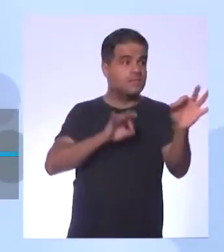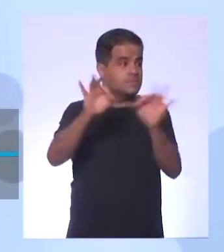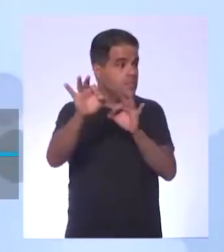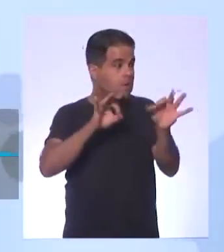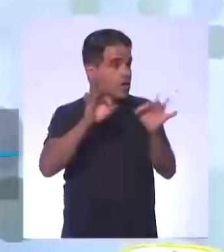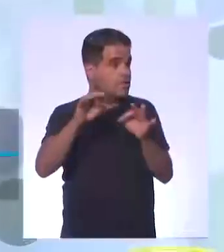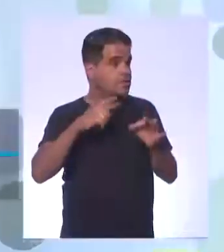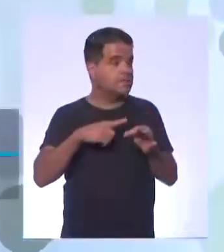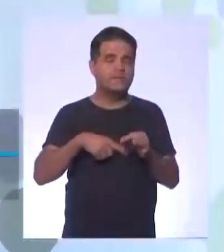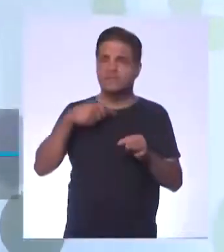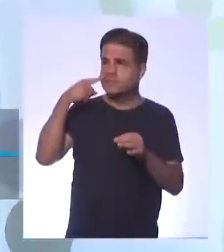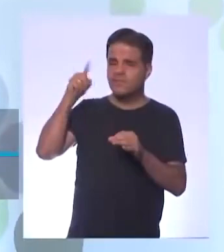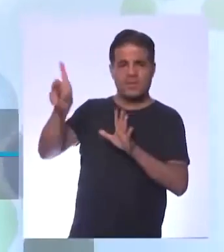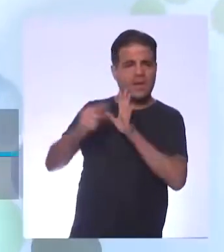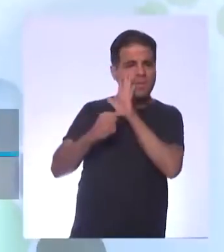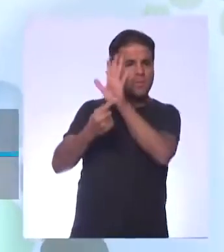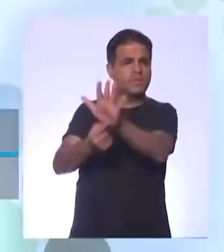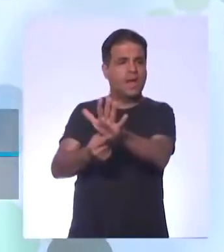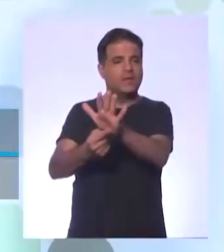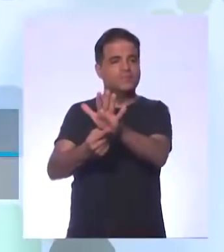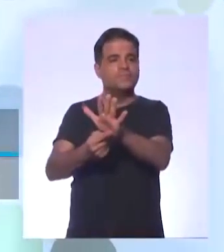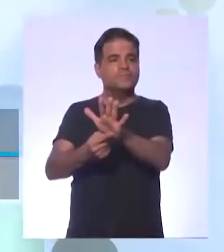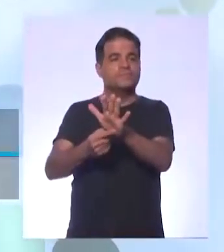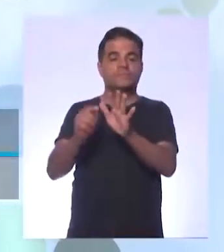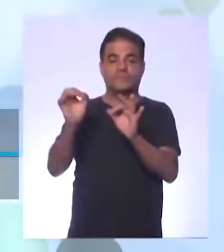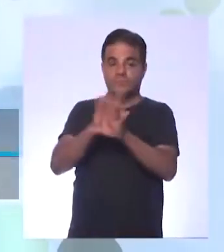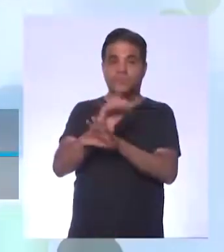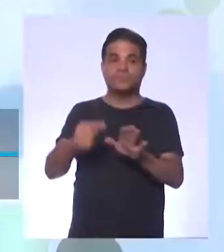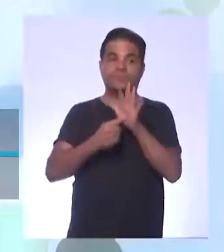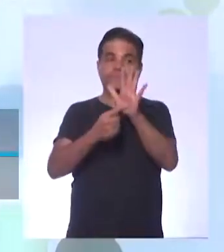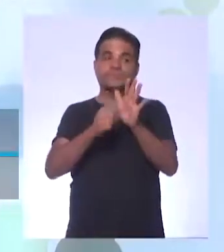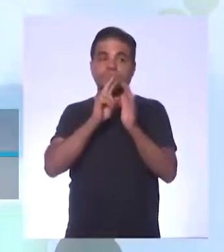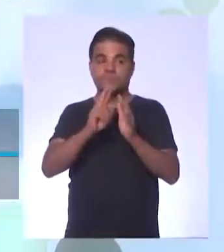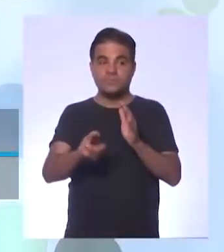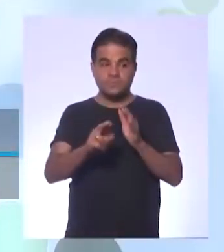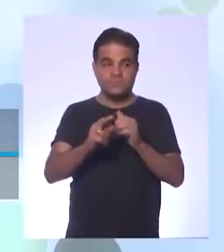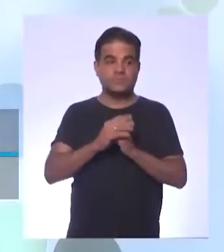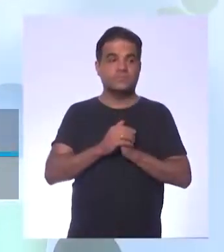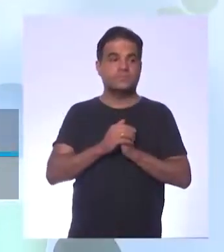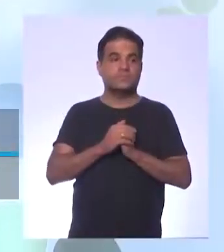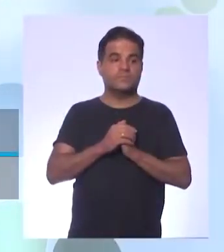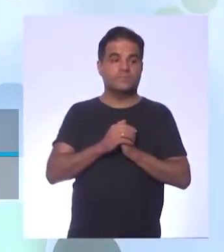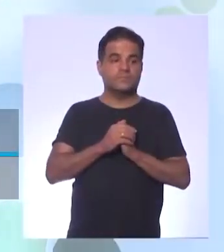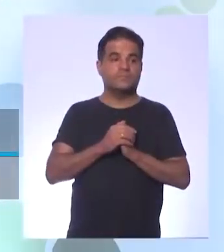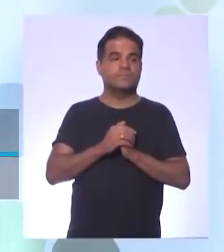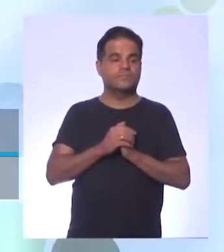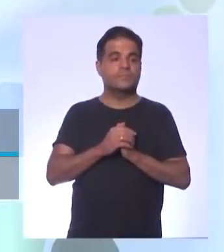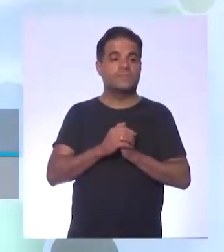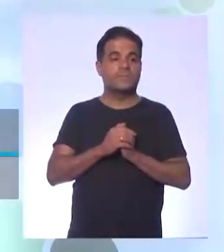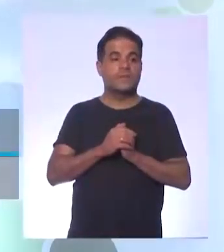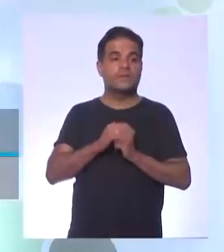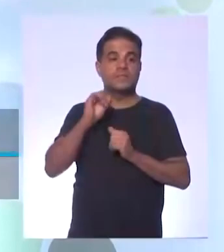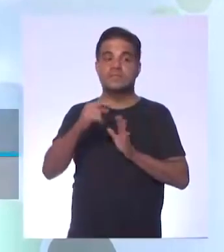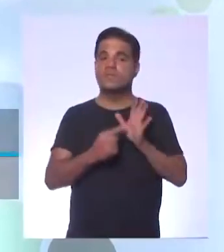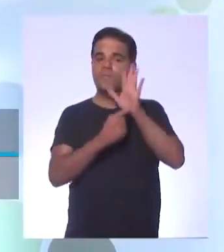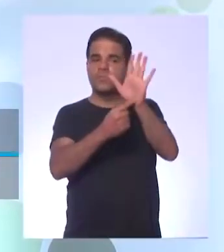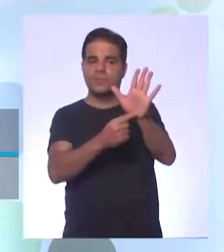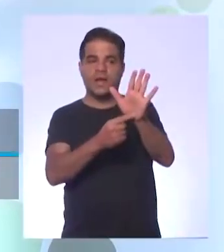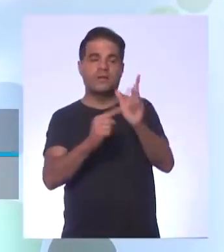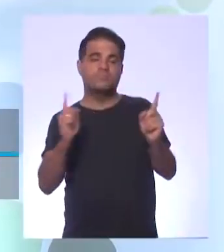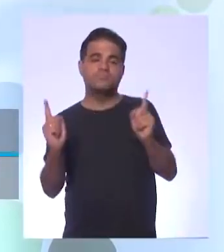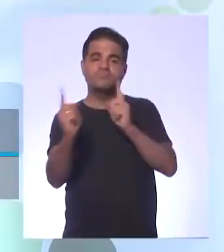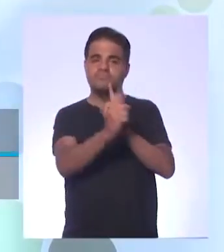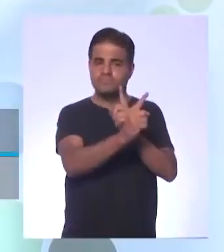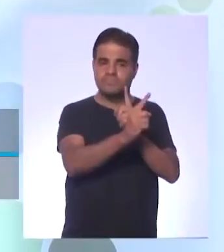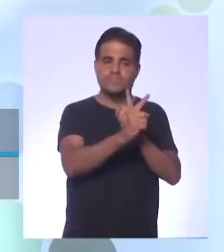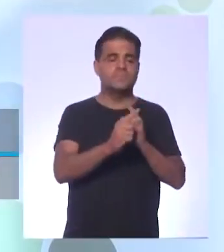gente tem aqui, ó, se ele estava apontado para um lado... Opa, já mostrou a resposta, deixa eu acionar a caneta aqui, ó. Perdão. Se ele estava apontado para um lado, para a esquerda,